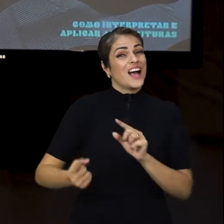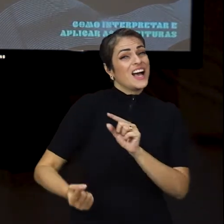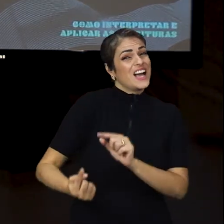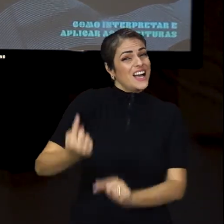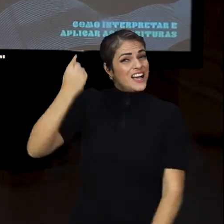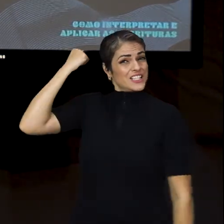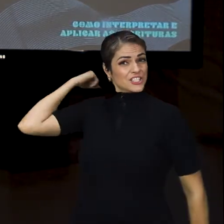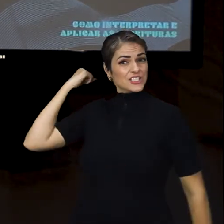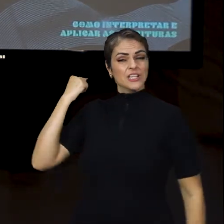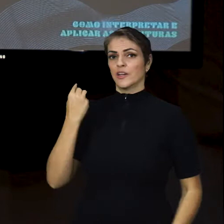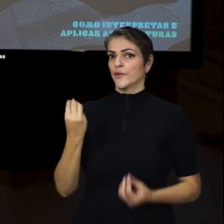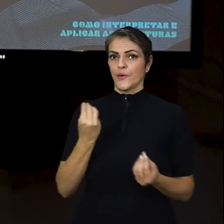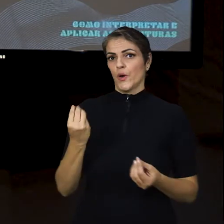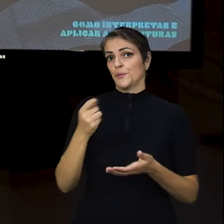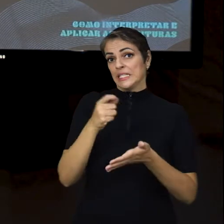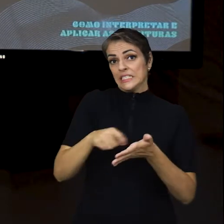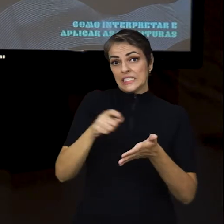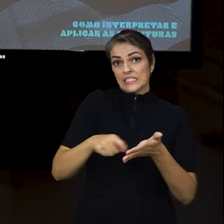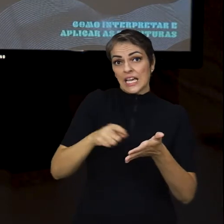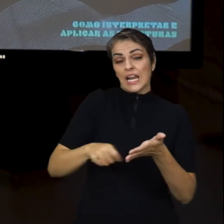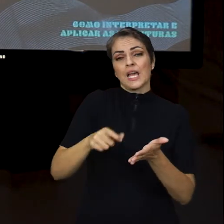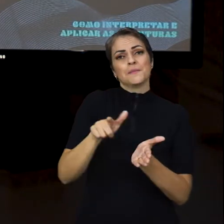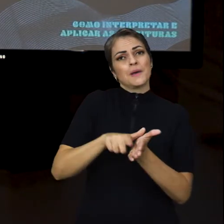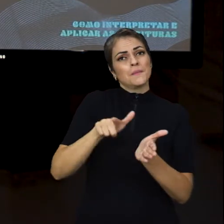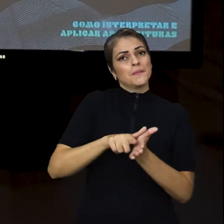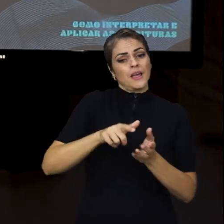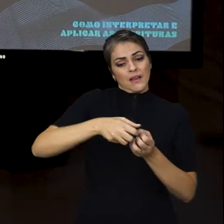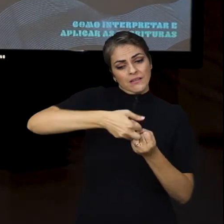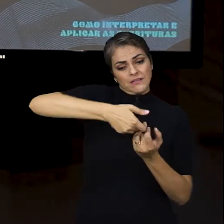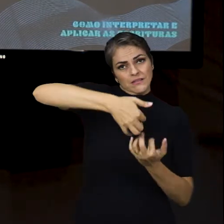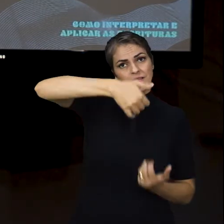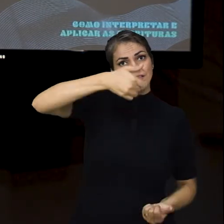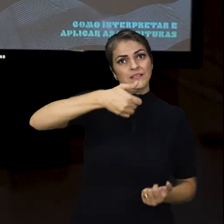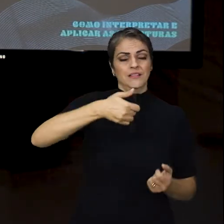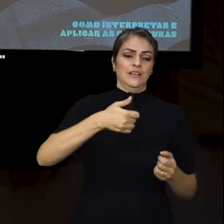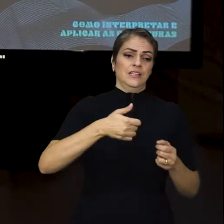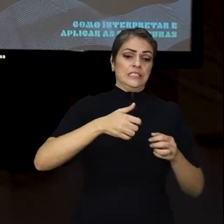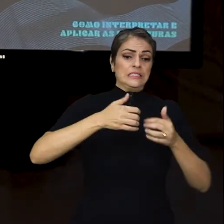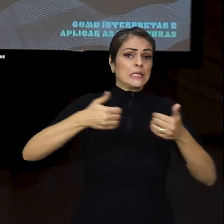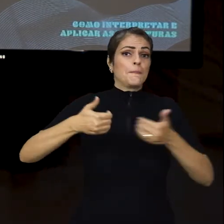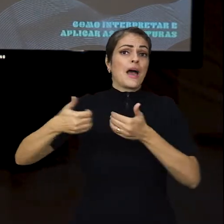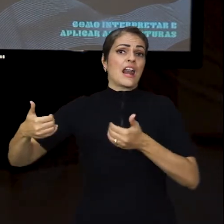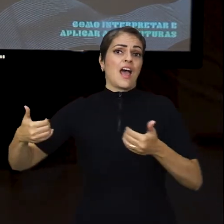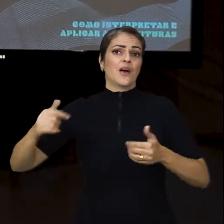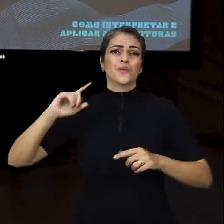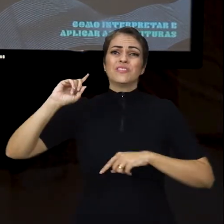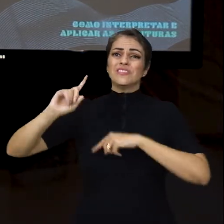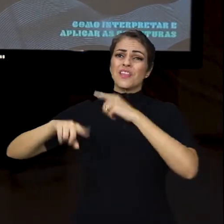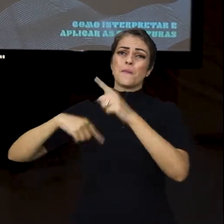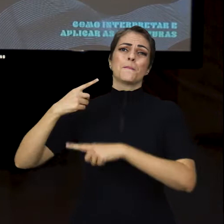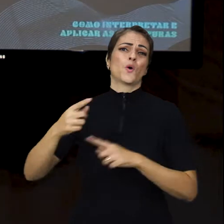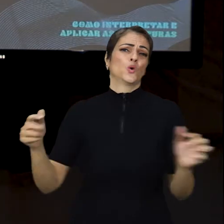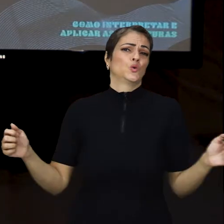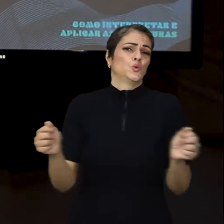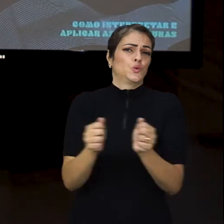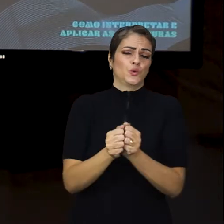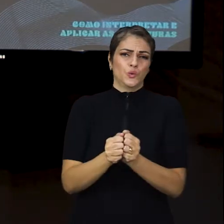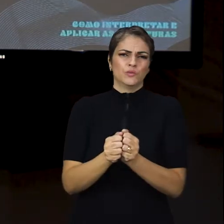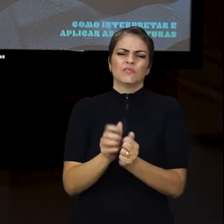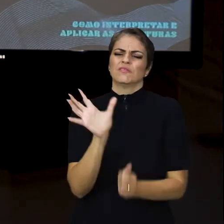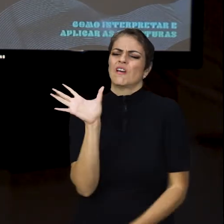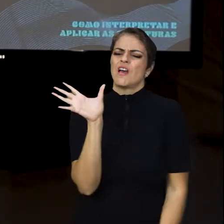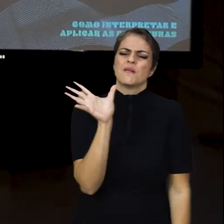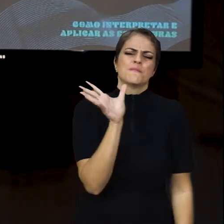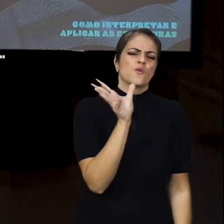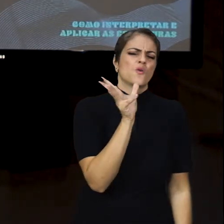manuscritos bíblicos foram sendo formados de maneira avulsa e depois compilados. E demorou muito tempo para que a gente pudesse ter, até